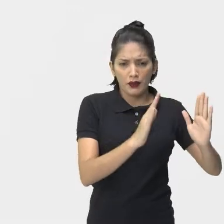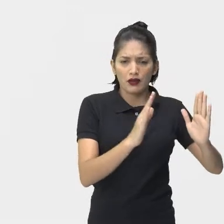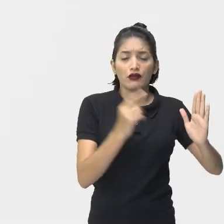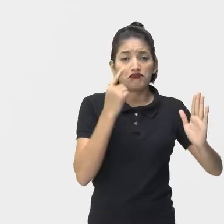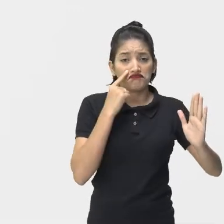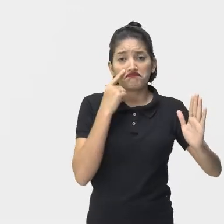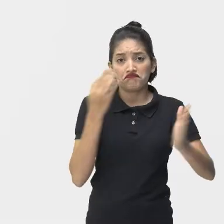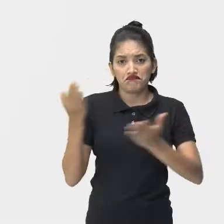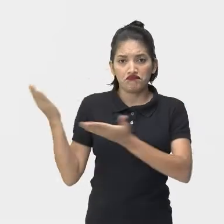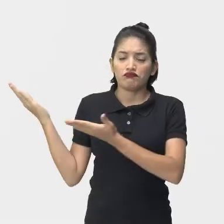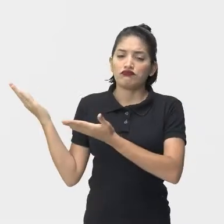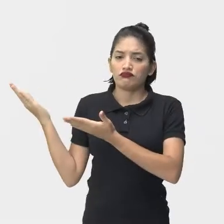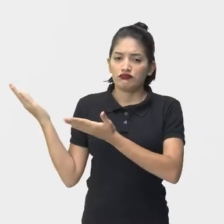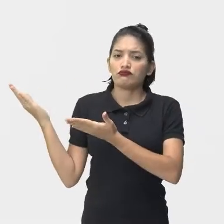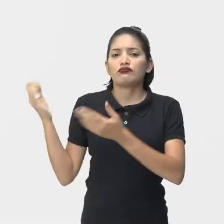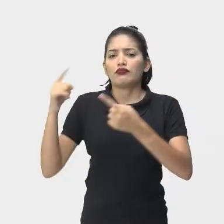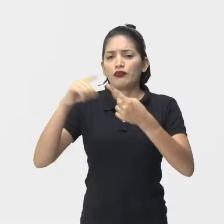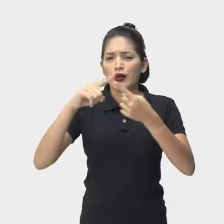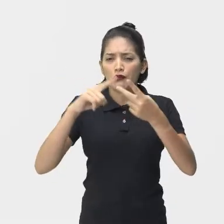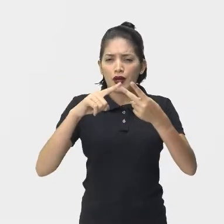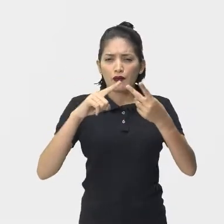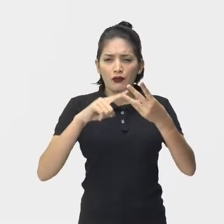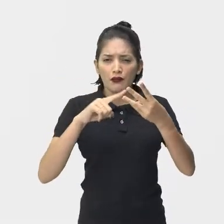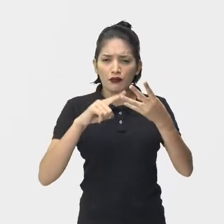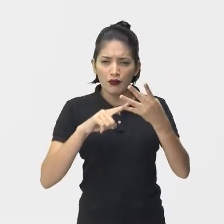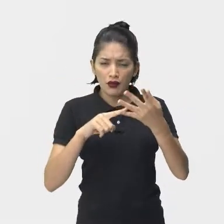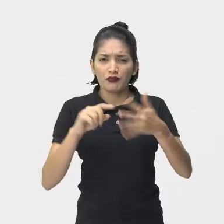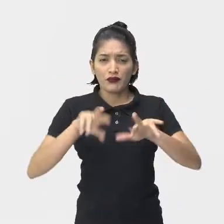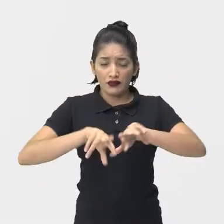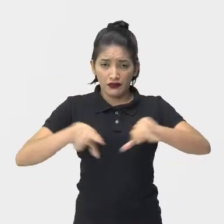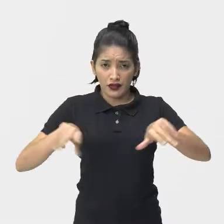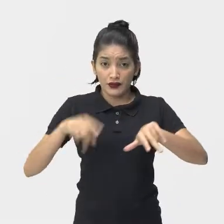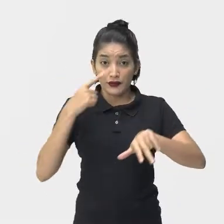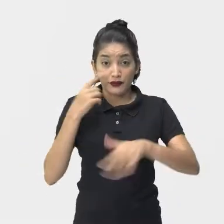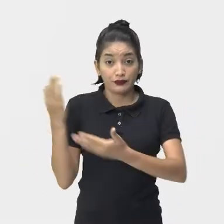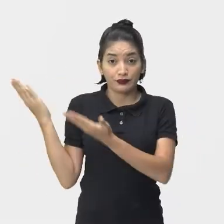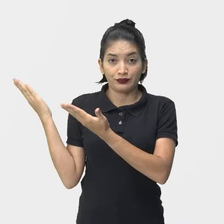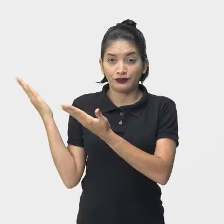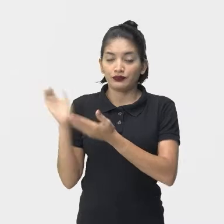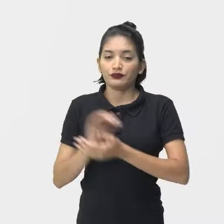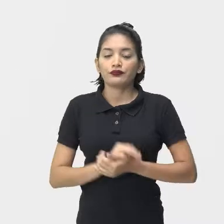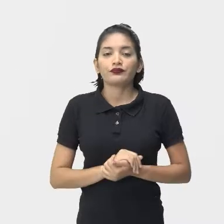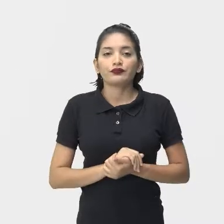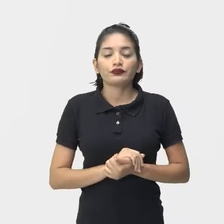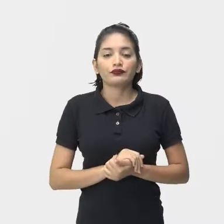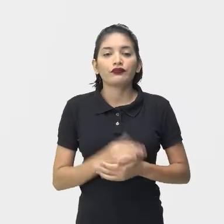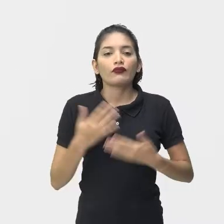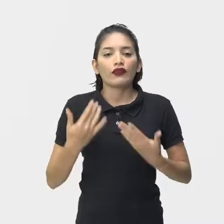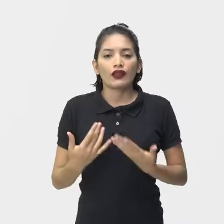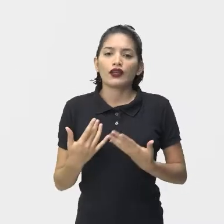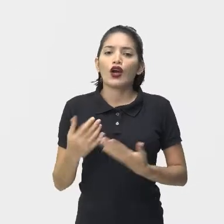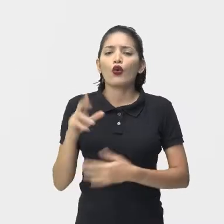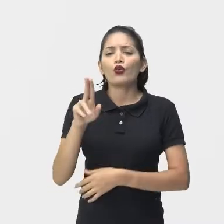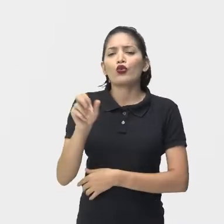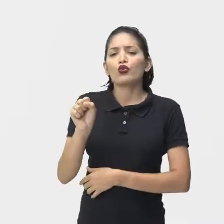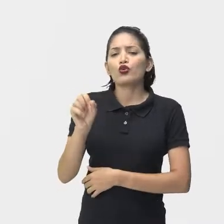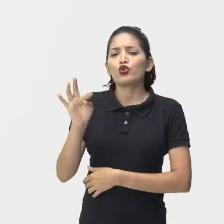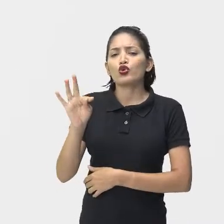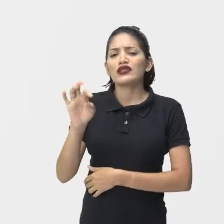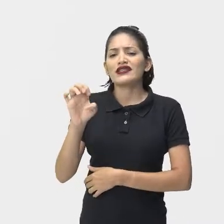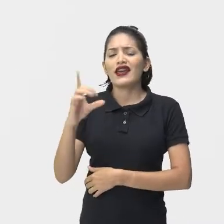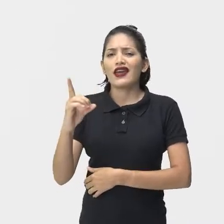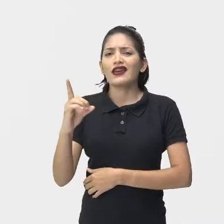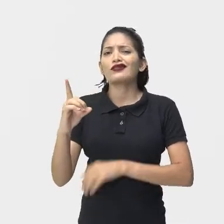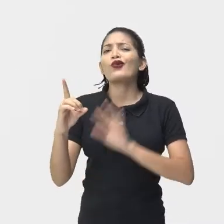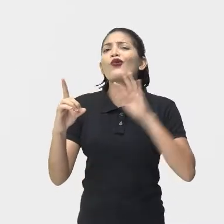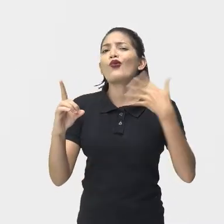yo, tu, ele, nosotros, vosotros e ellos, tá bom? No caso aqui, usted, qual é a terminação